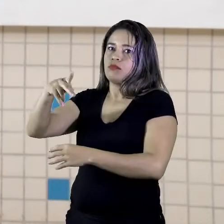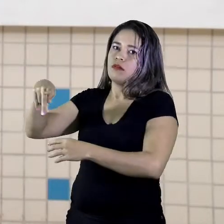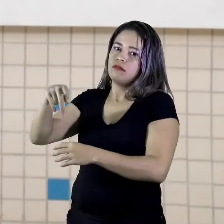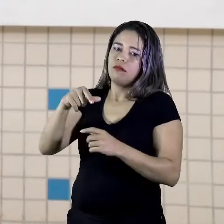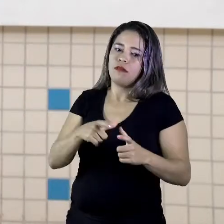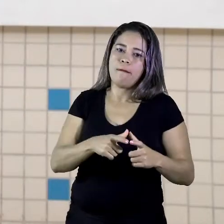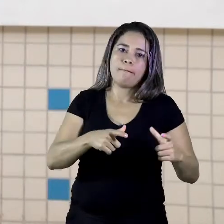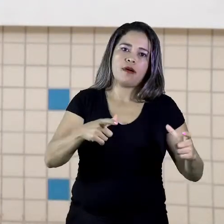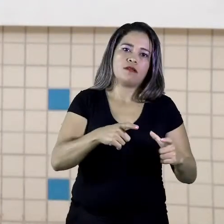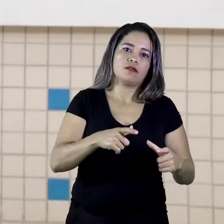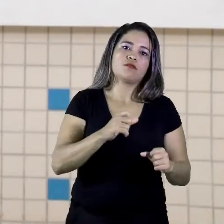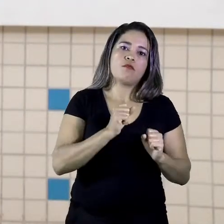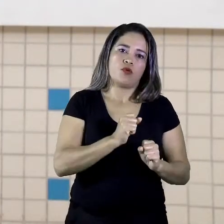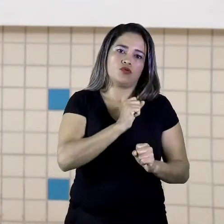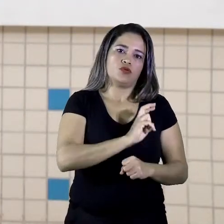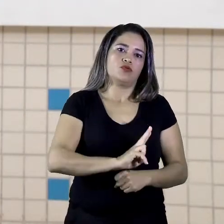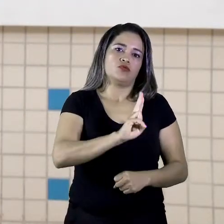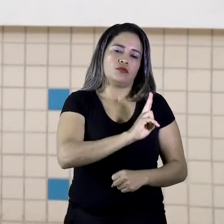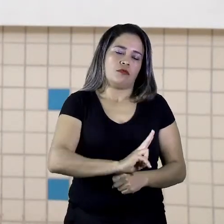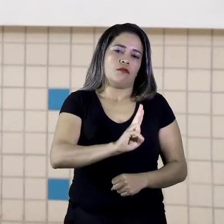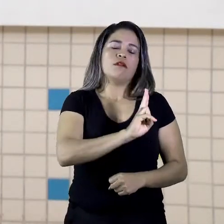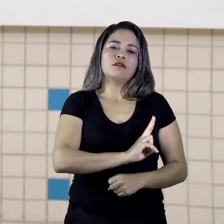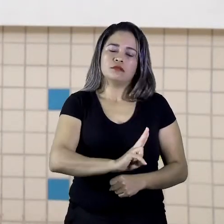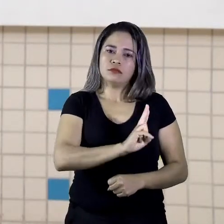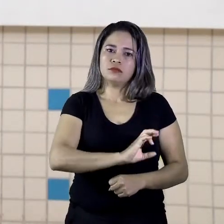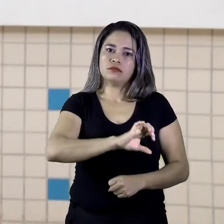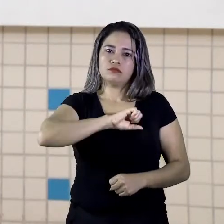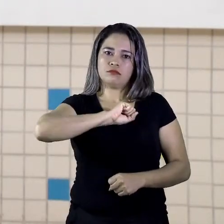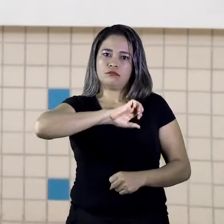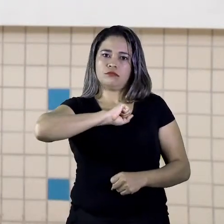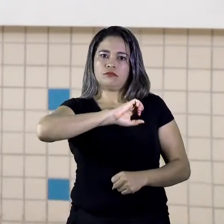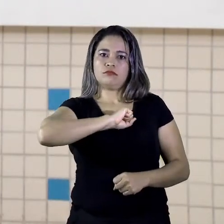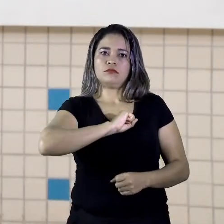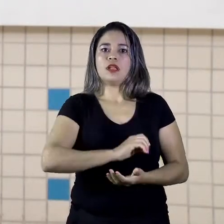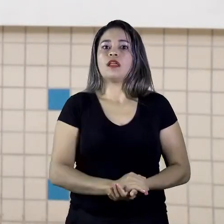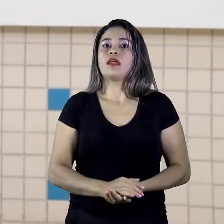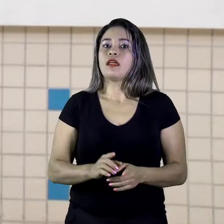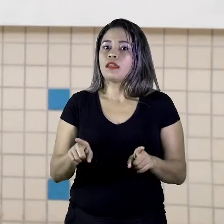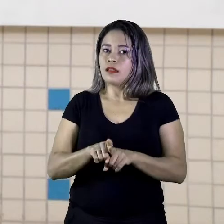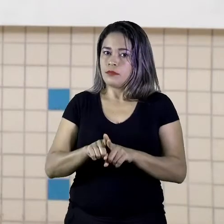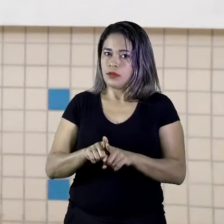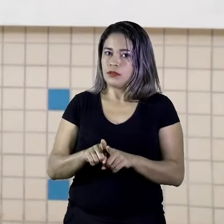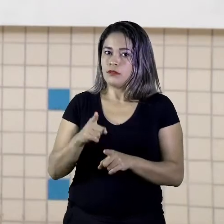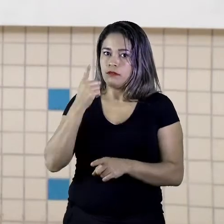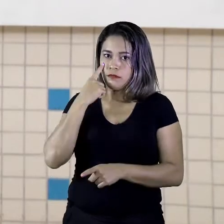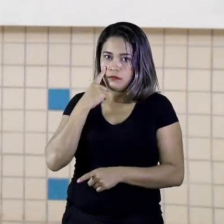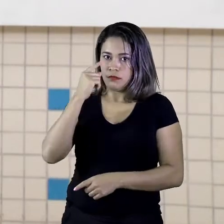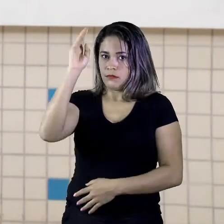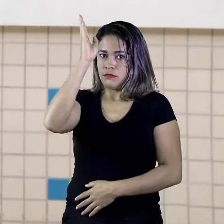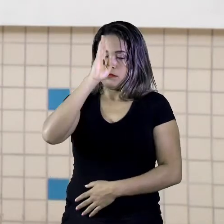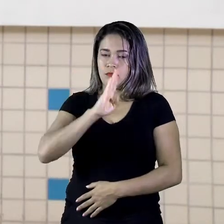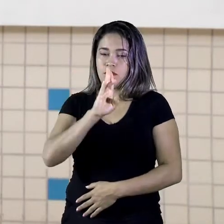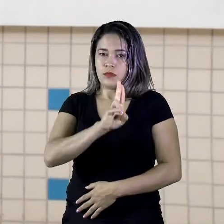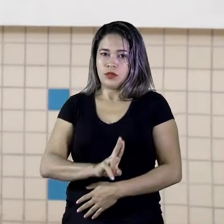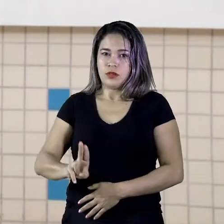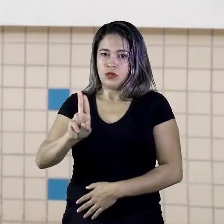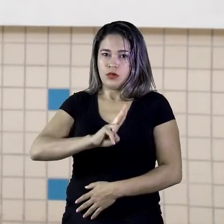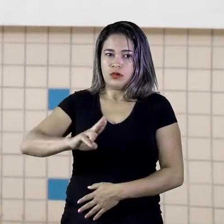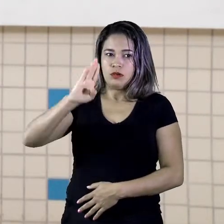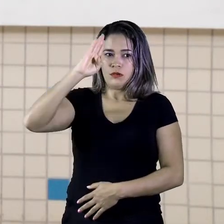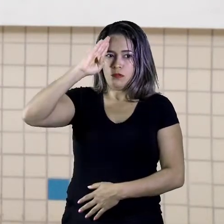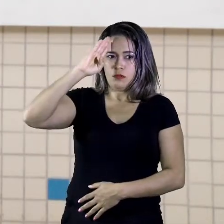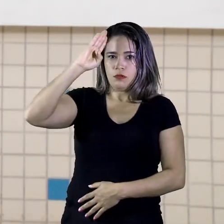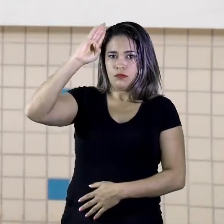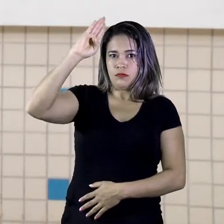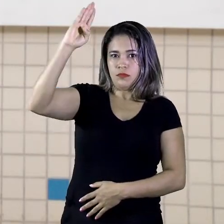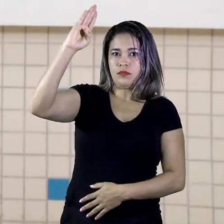potável que pode ser consumida, usada para várias coisas. Nós vimos que no Brasil nós usamos a água principalmente